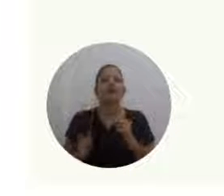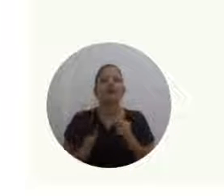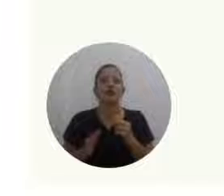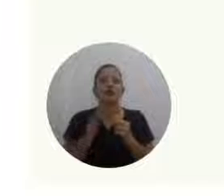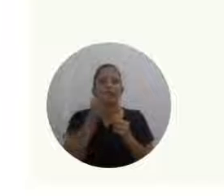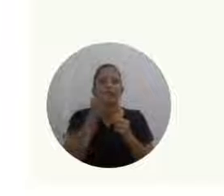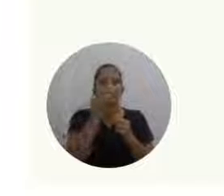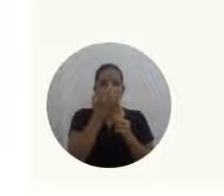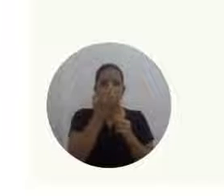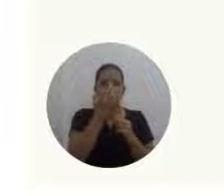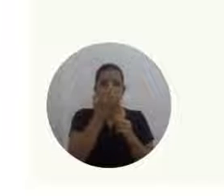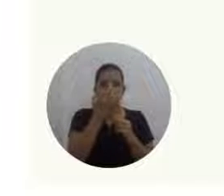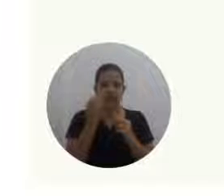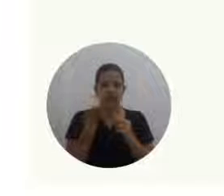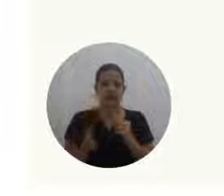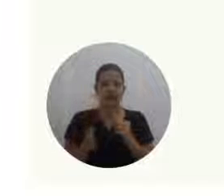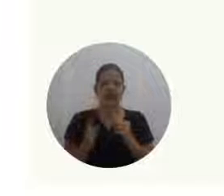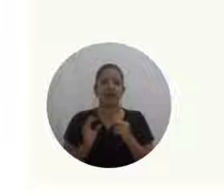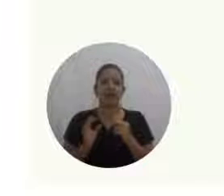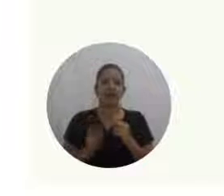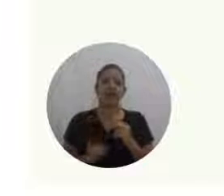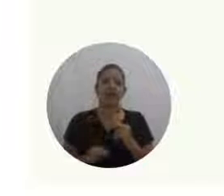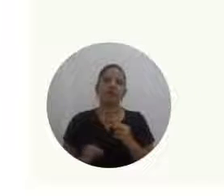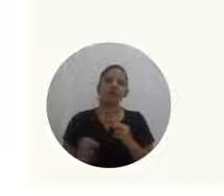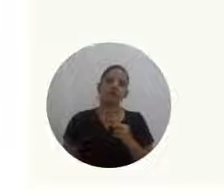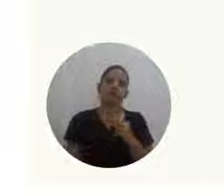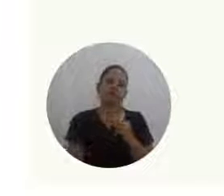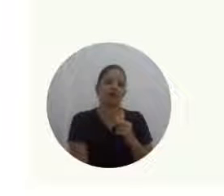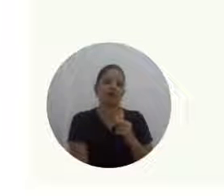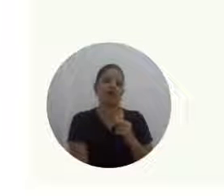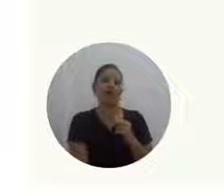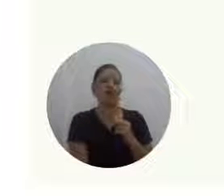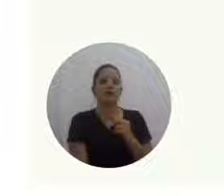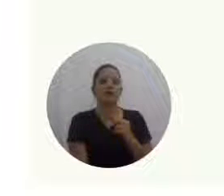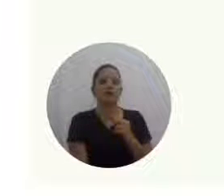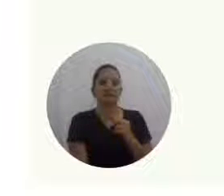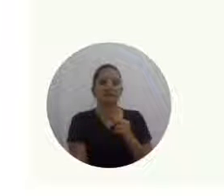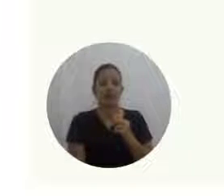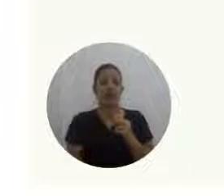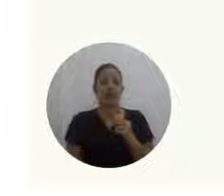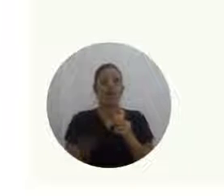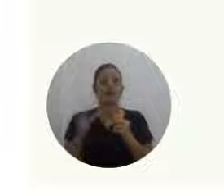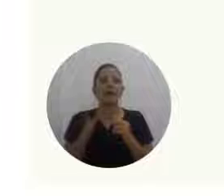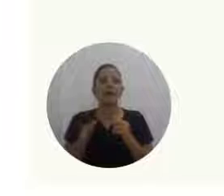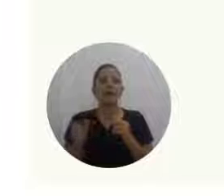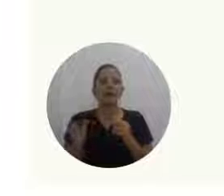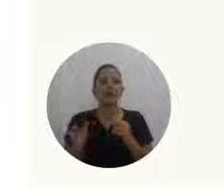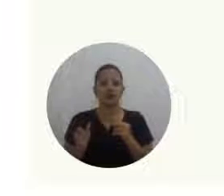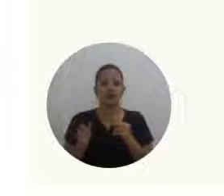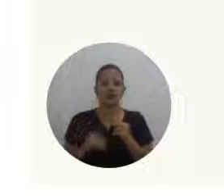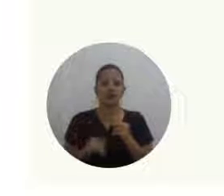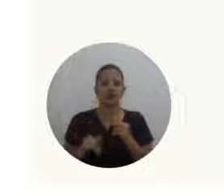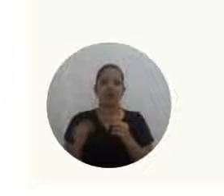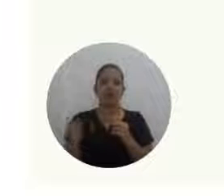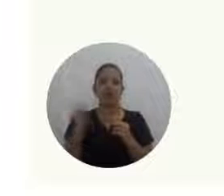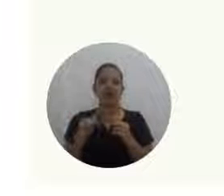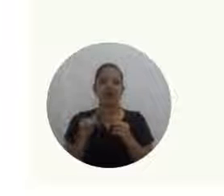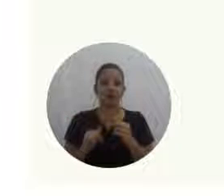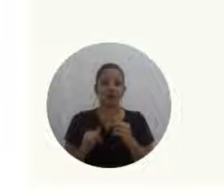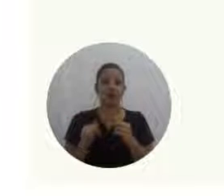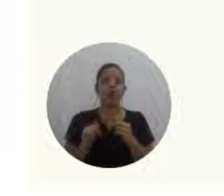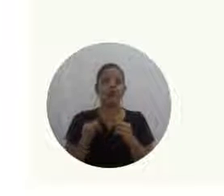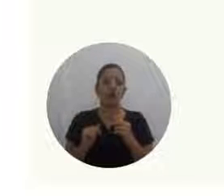o perfil de consumo de água na comunidade acadêmica da UFRB, no campus Cruz das Almas, por meio da aplicação de um questionário